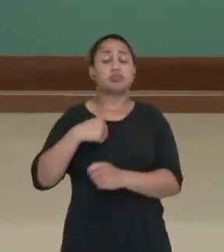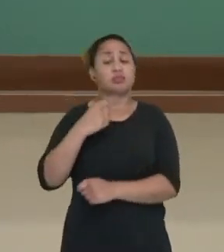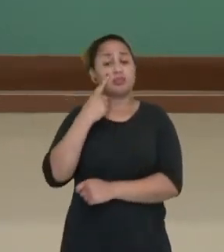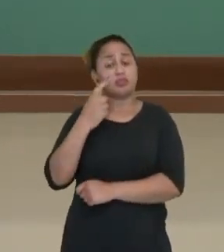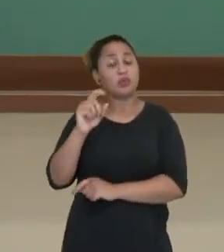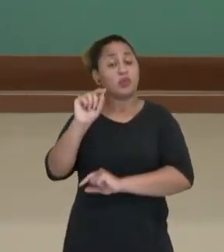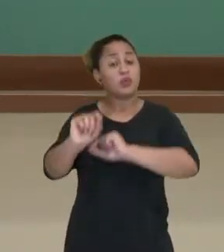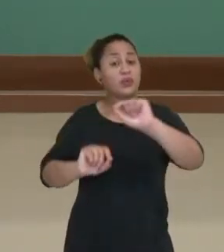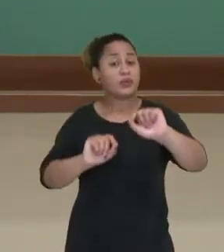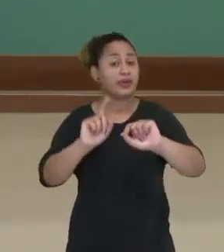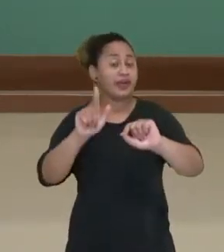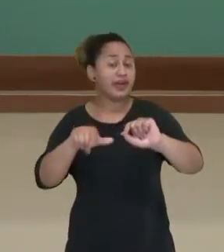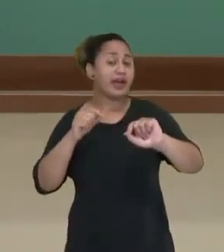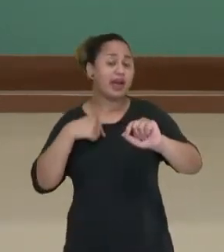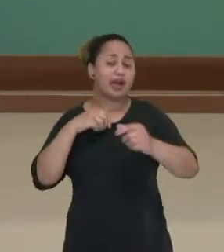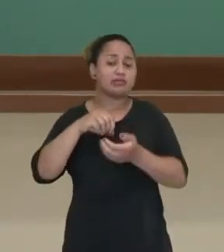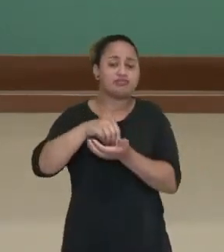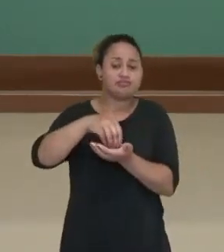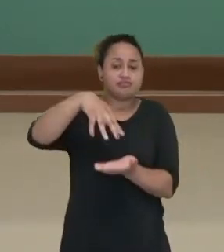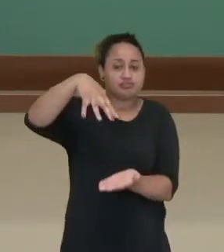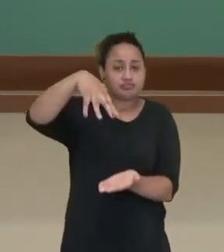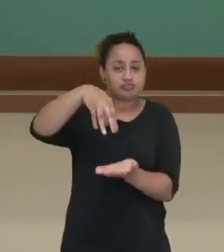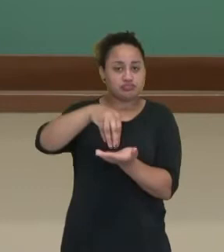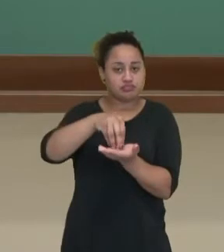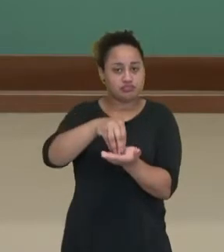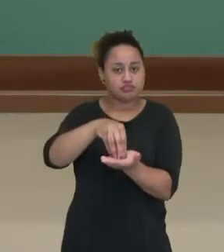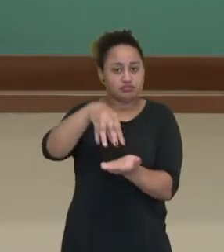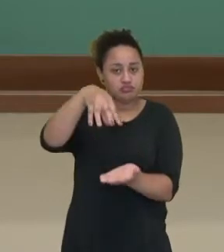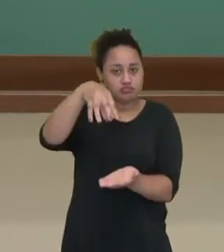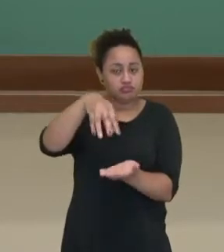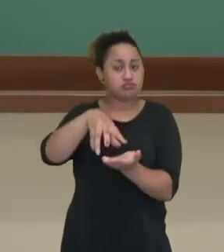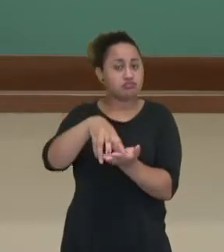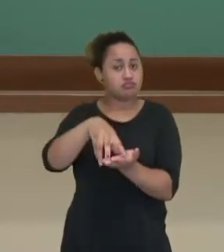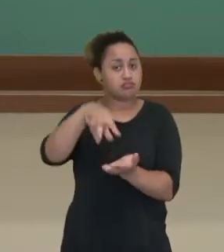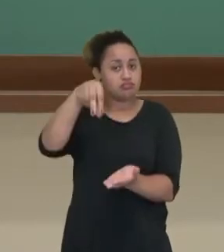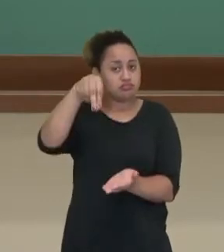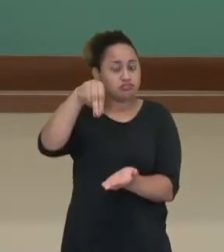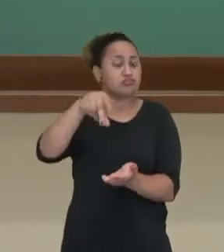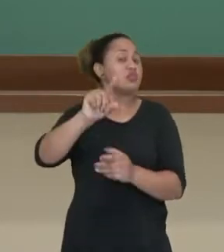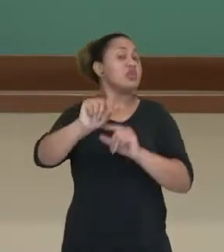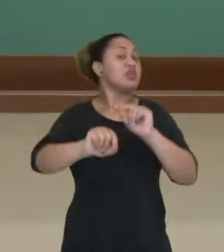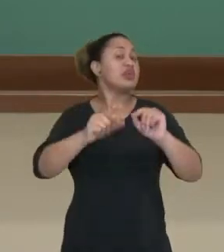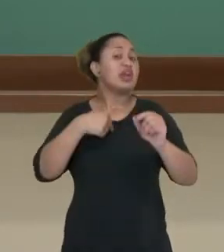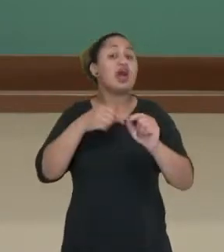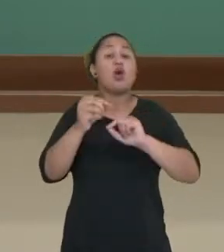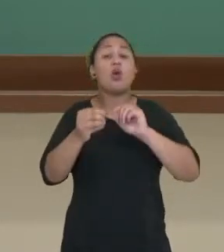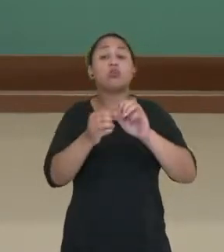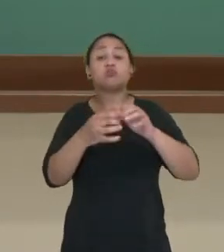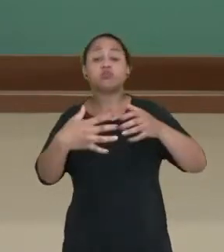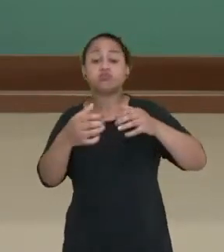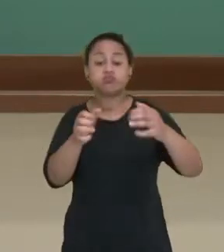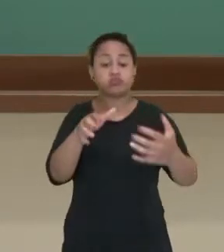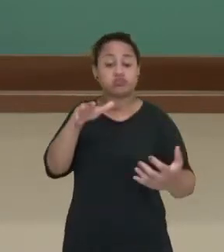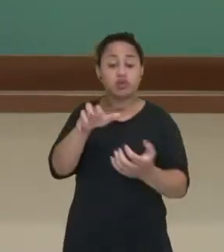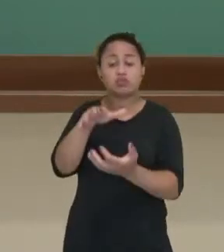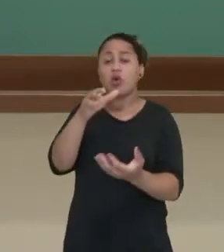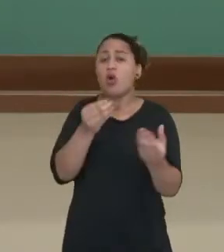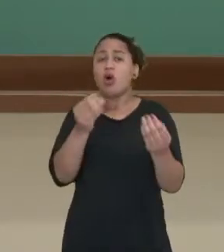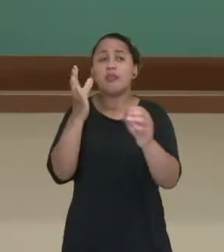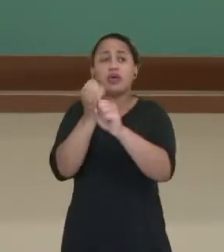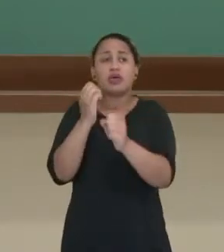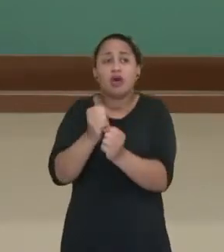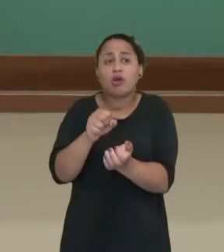é exatamente o prisma. E vamos falar especificamente sobre o volume desse prisma, como calcular